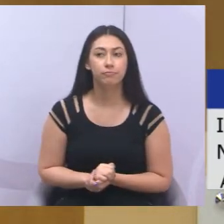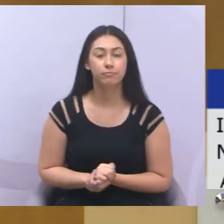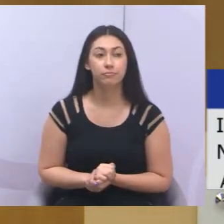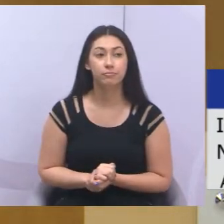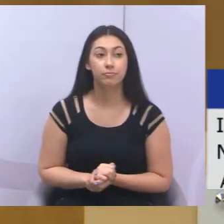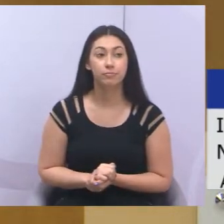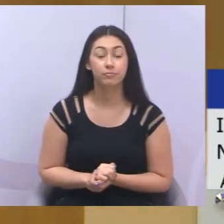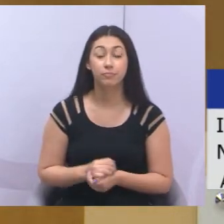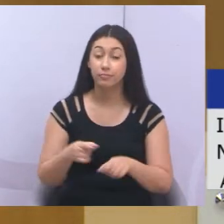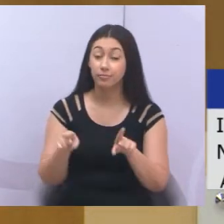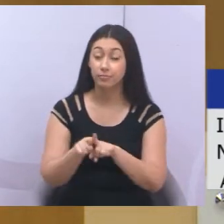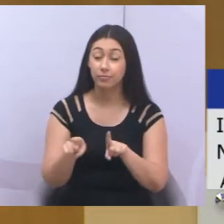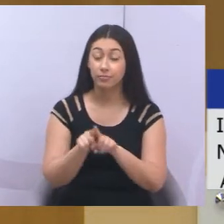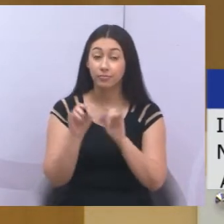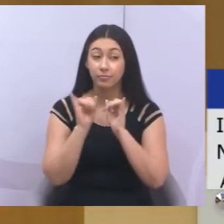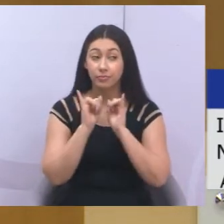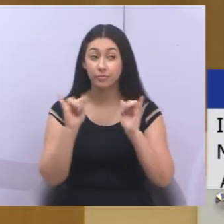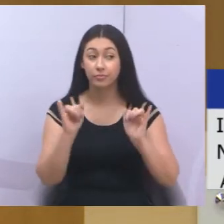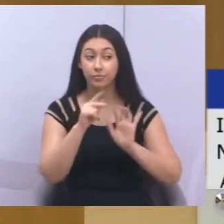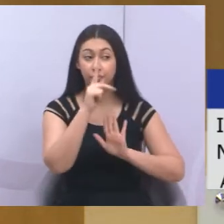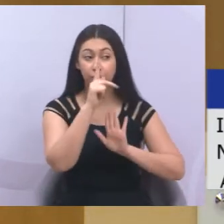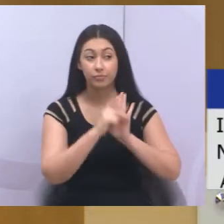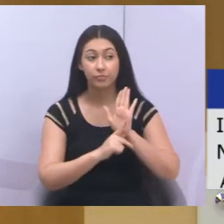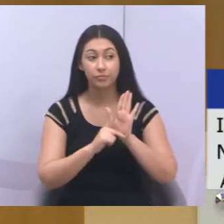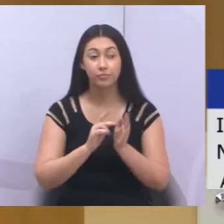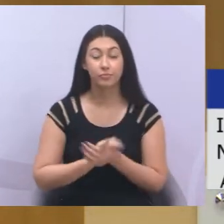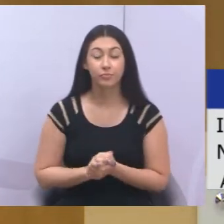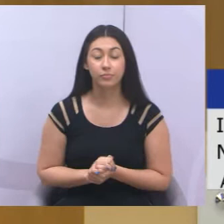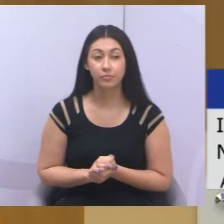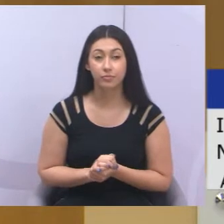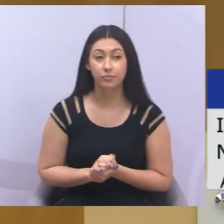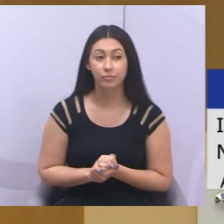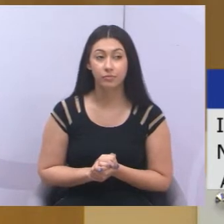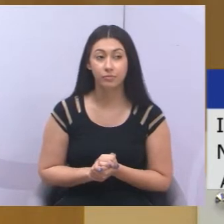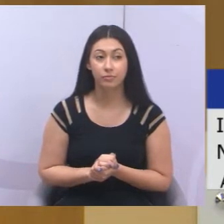E falar do projeto,